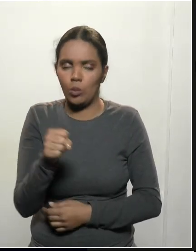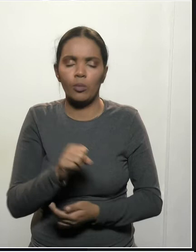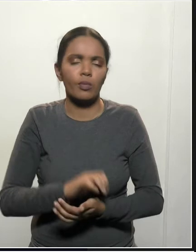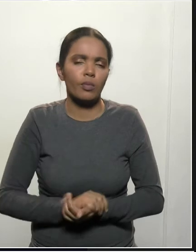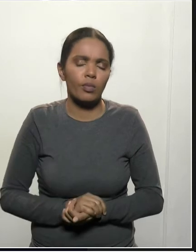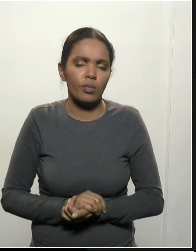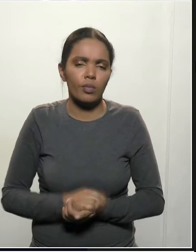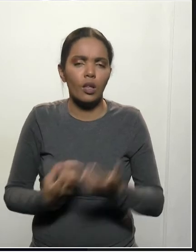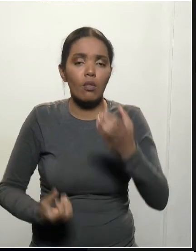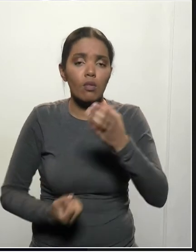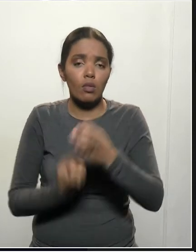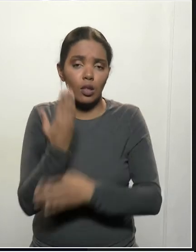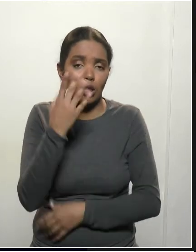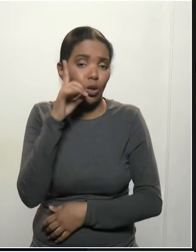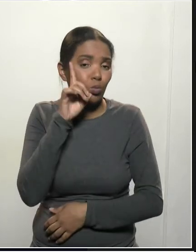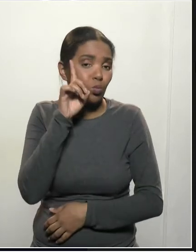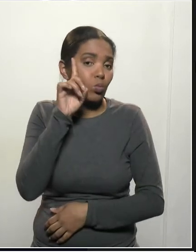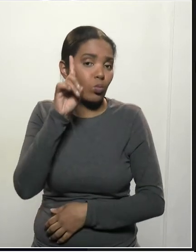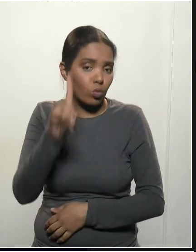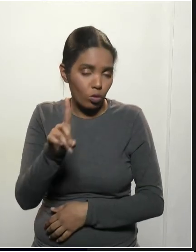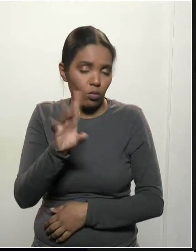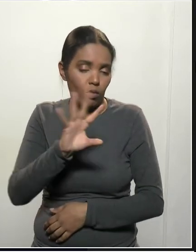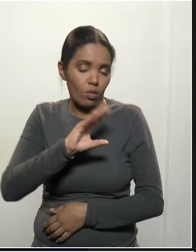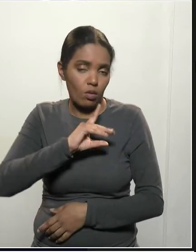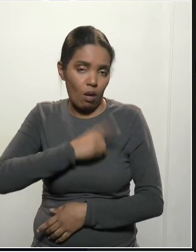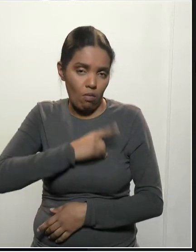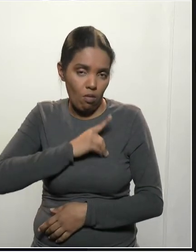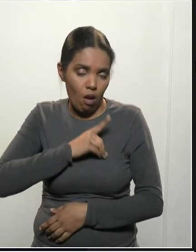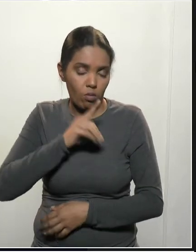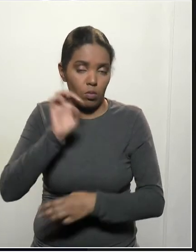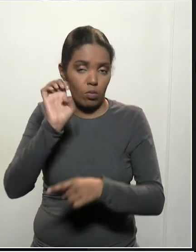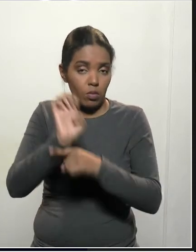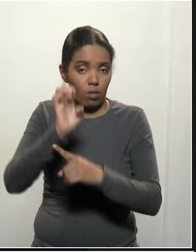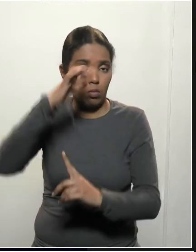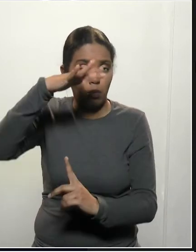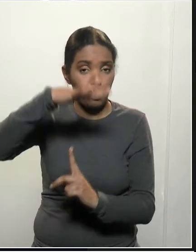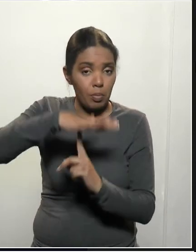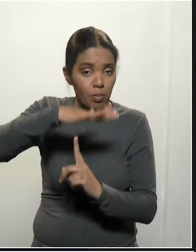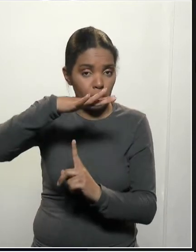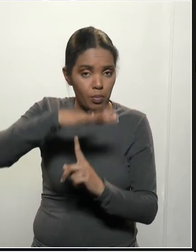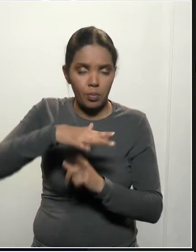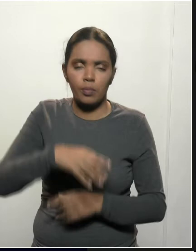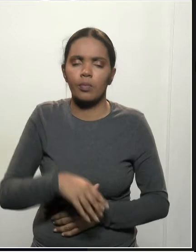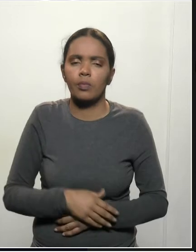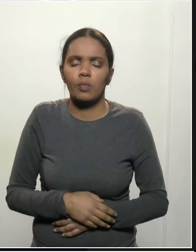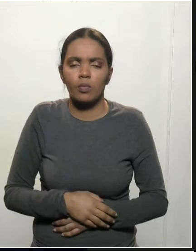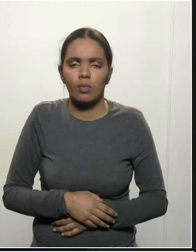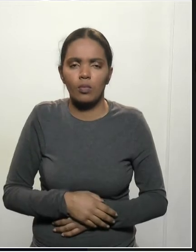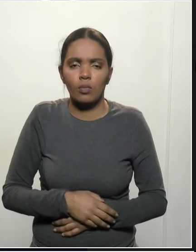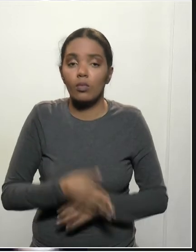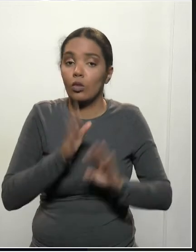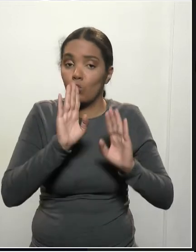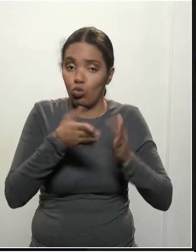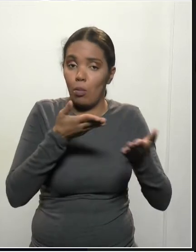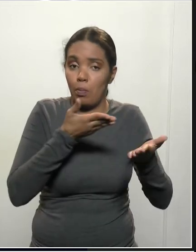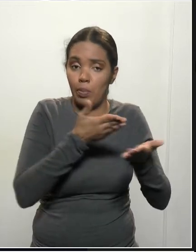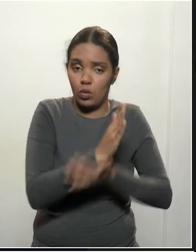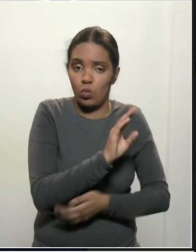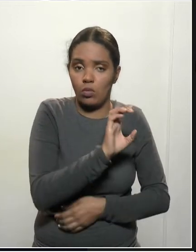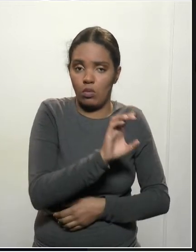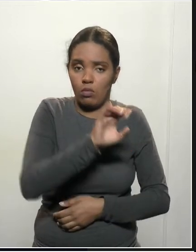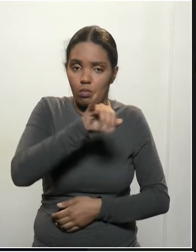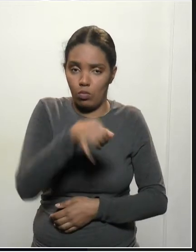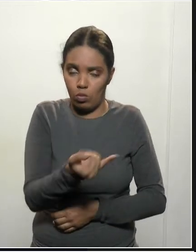Ele institui o dia do delegado de polícia do Estado do Paraná. Após tramitar perante a Comissão de Constituição e